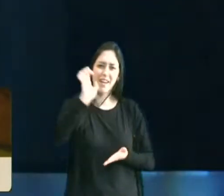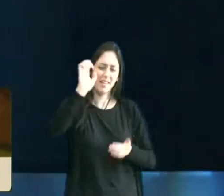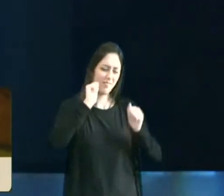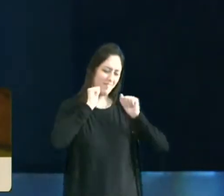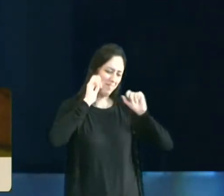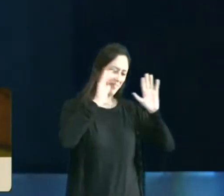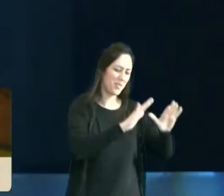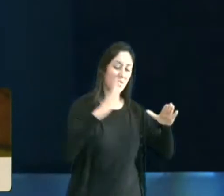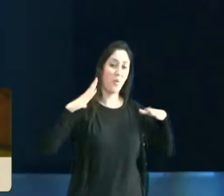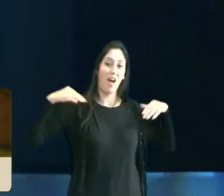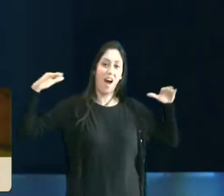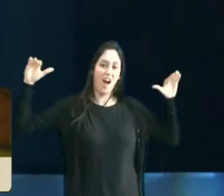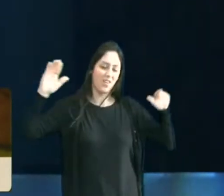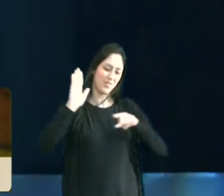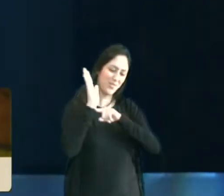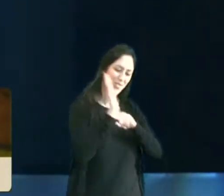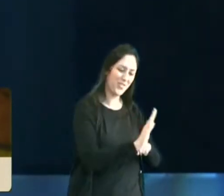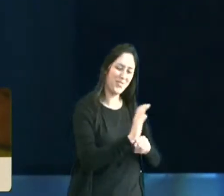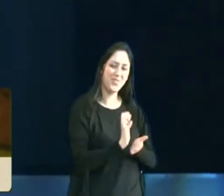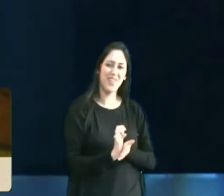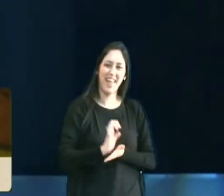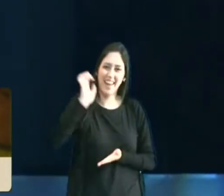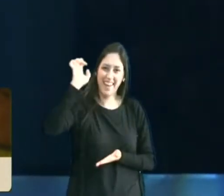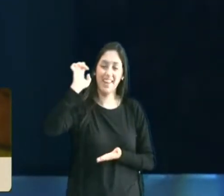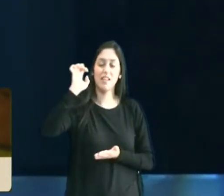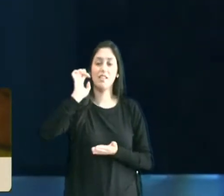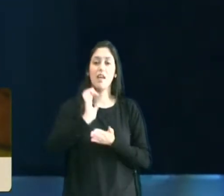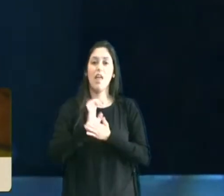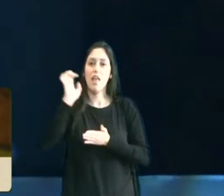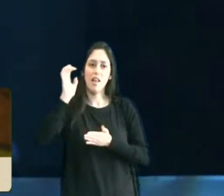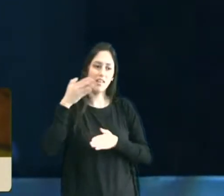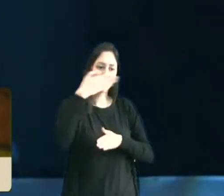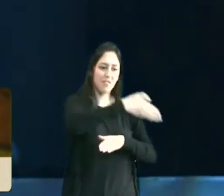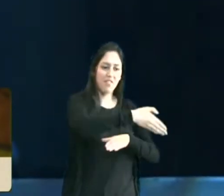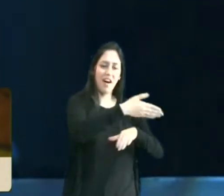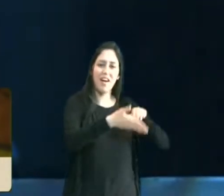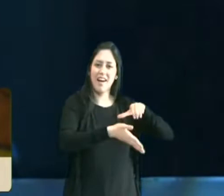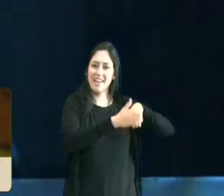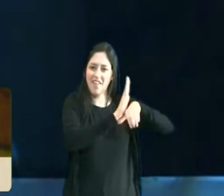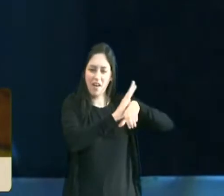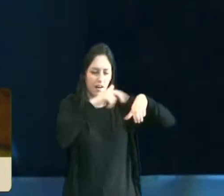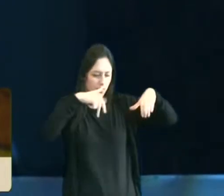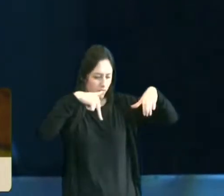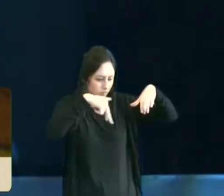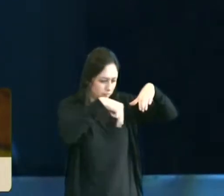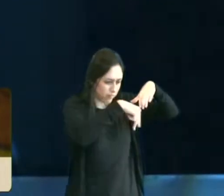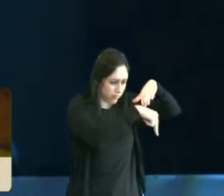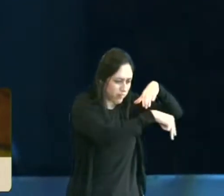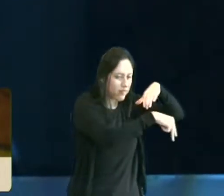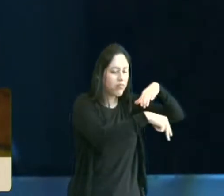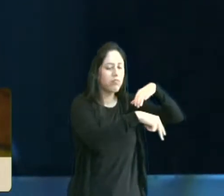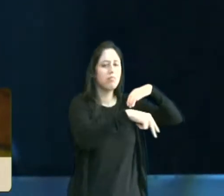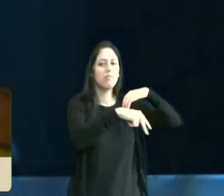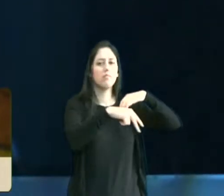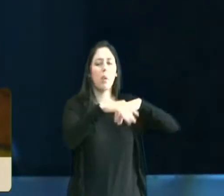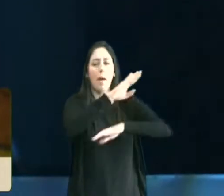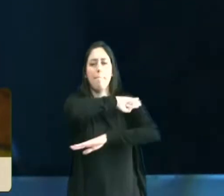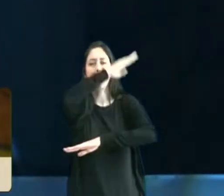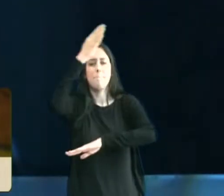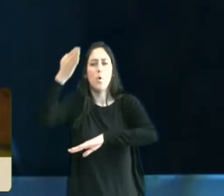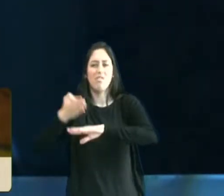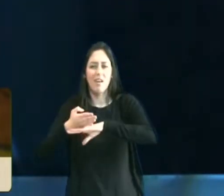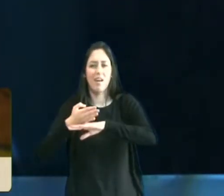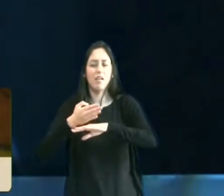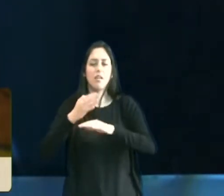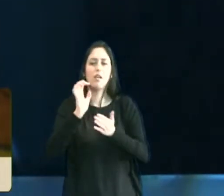provisão, e ele chega ali numa caverna, no alto da montanha, num lugar onde ele escuta o assobio